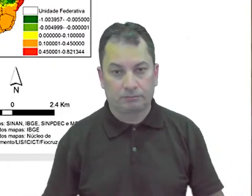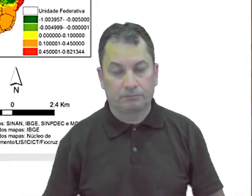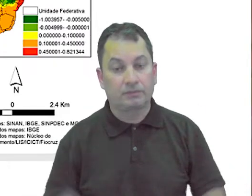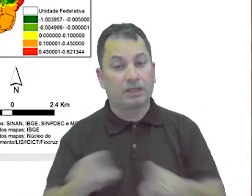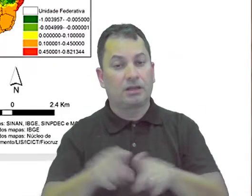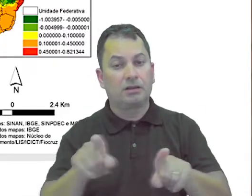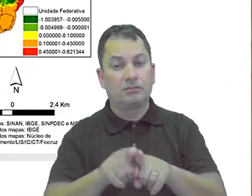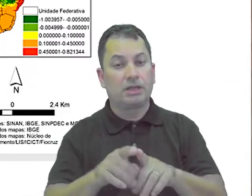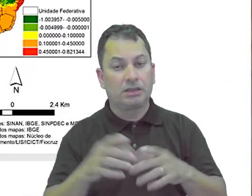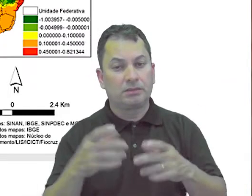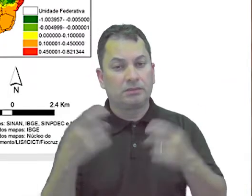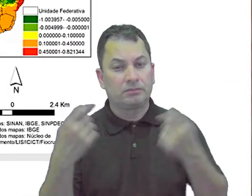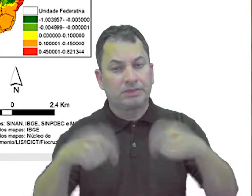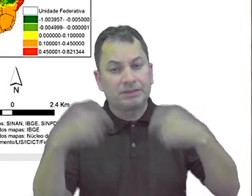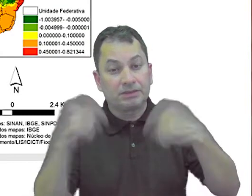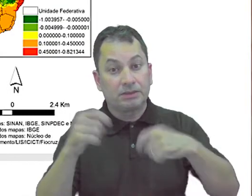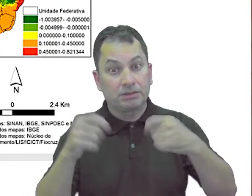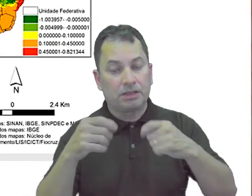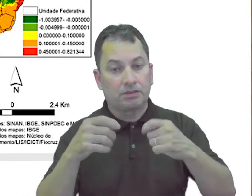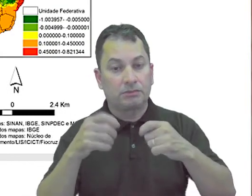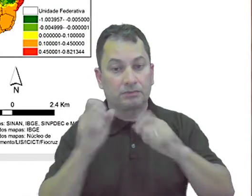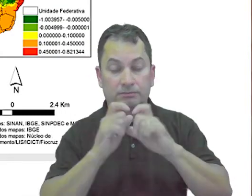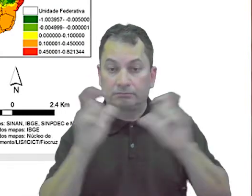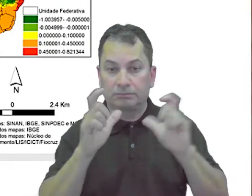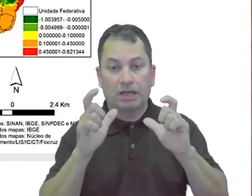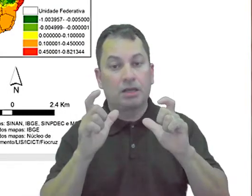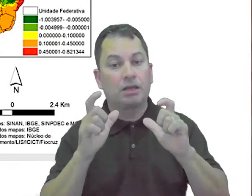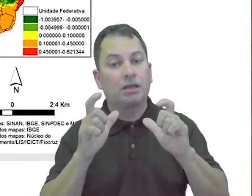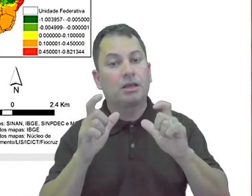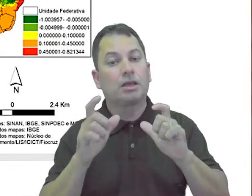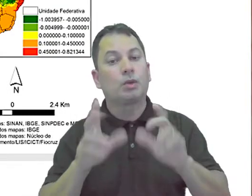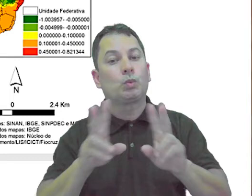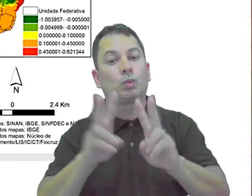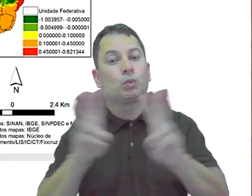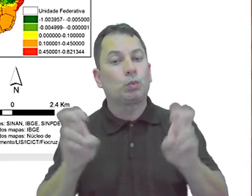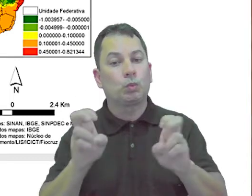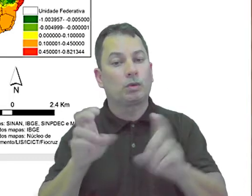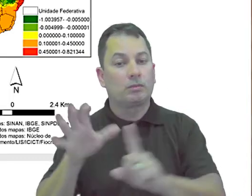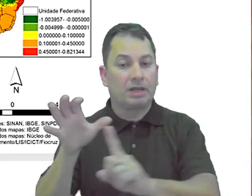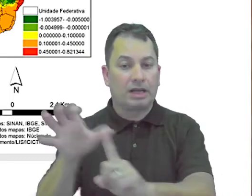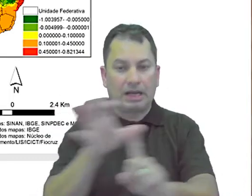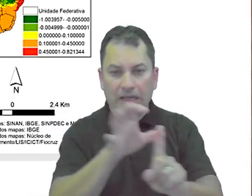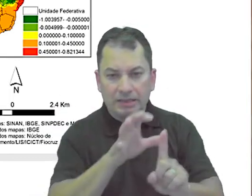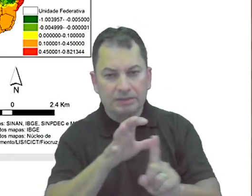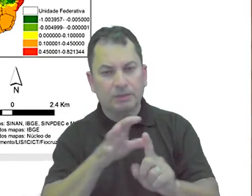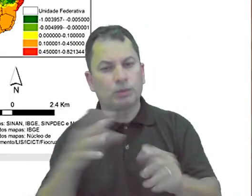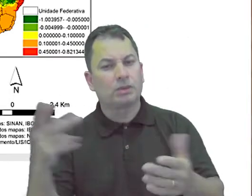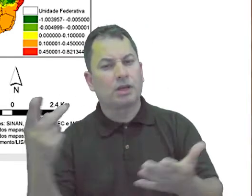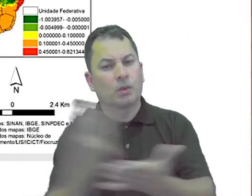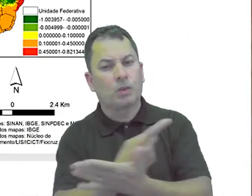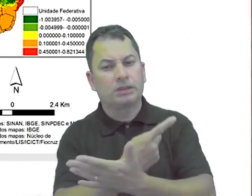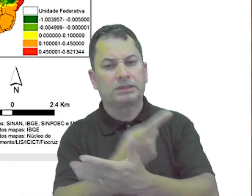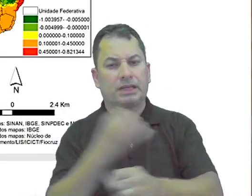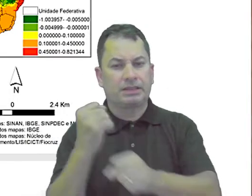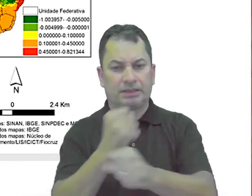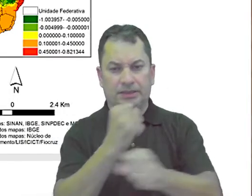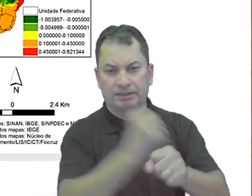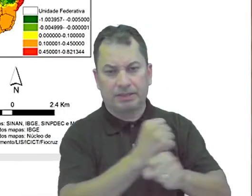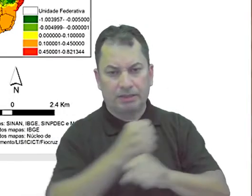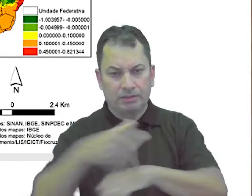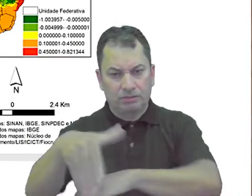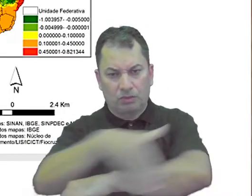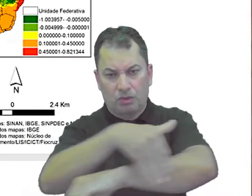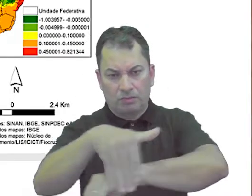para as questões de impactos, né, das intervenções urbanas, né, de obras urbanas, né, na ocorrência